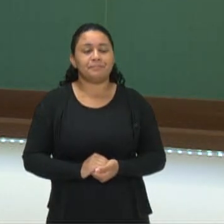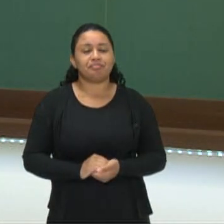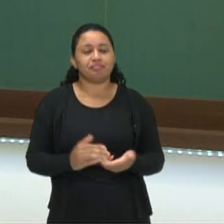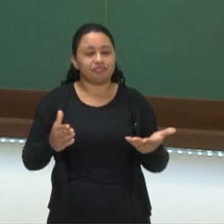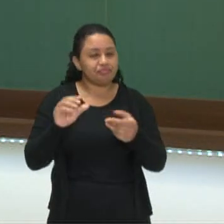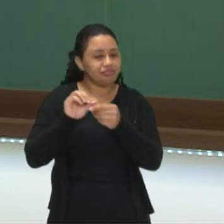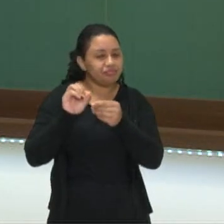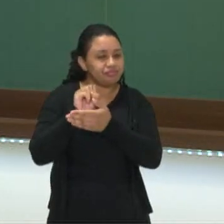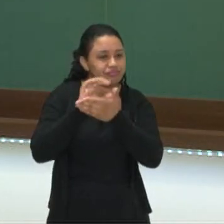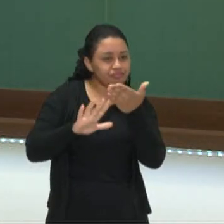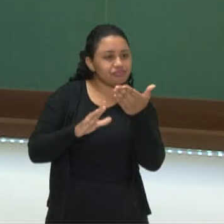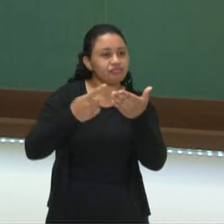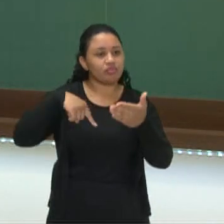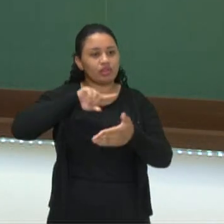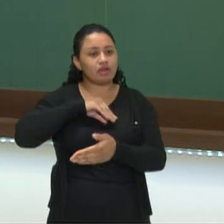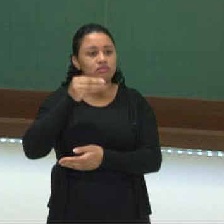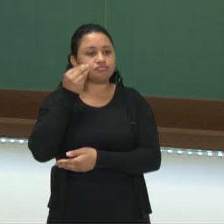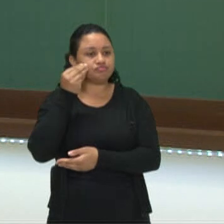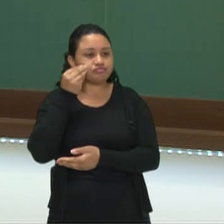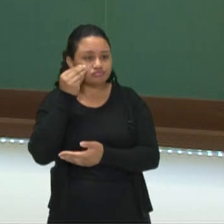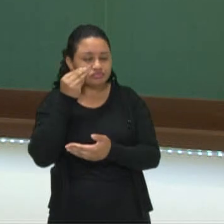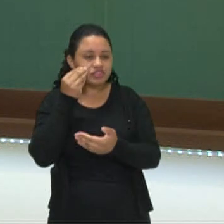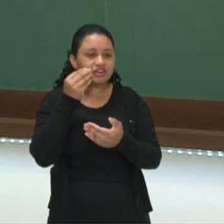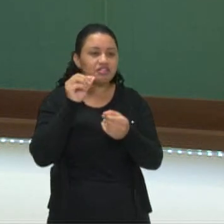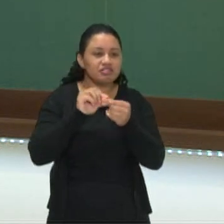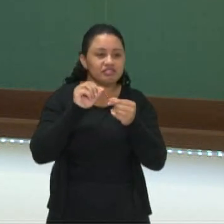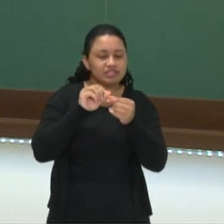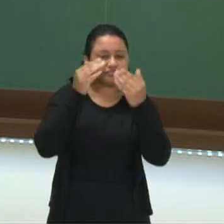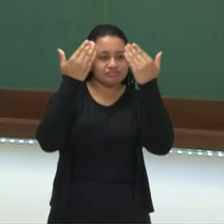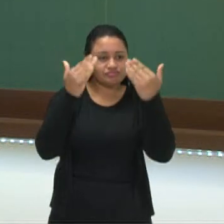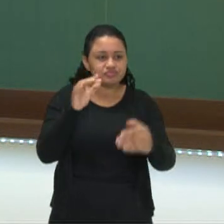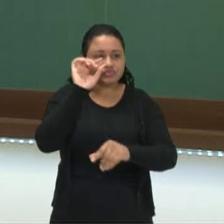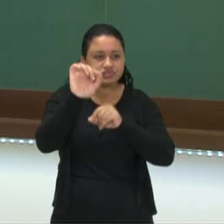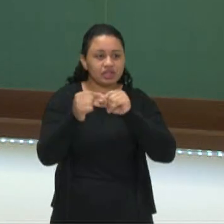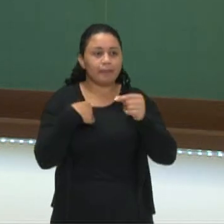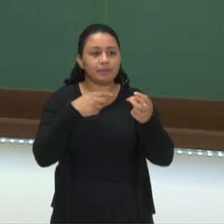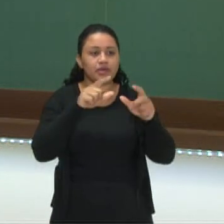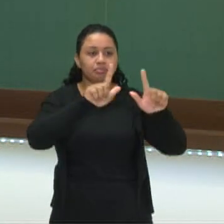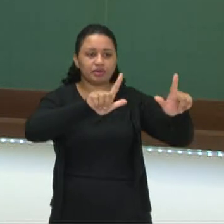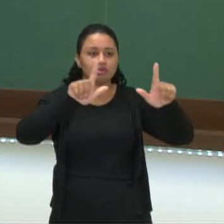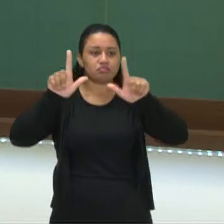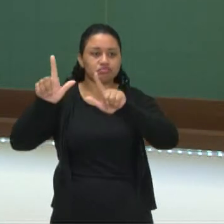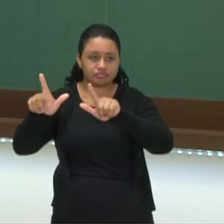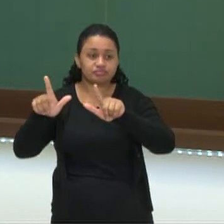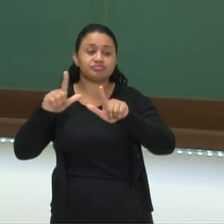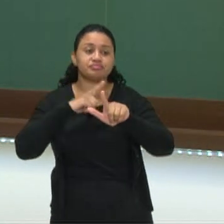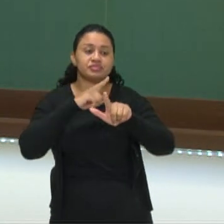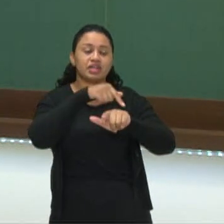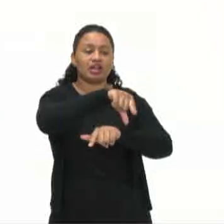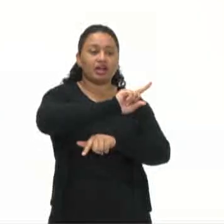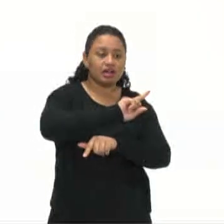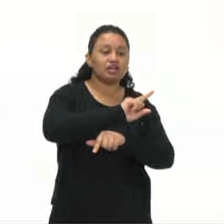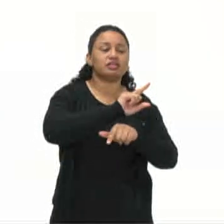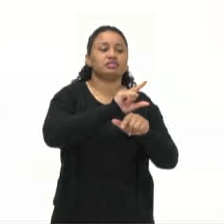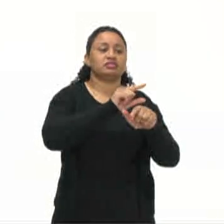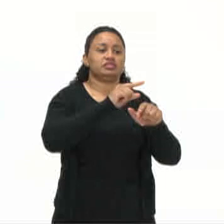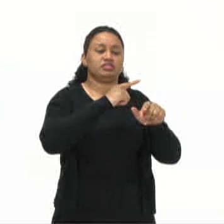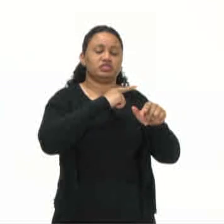Fazendo um exercício, gente, vamos tentar mais ou menos fazer uma pequena análise? Veja duas pinturas, uma fase antes